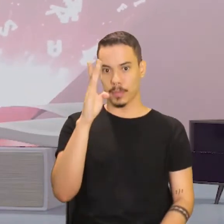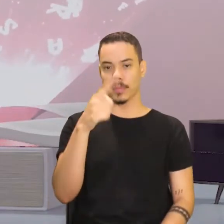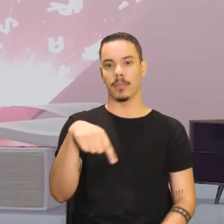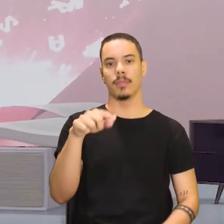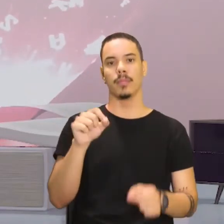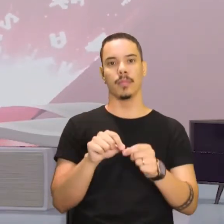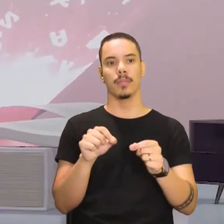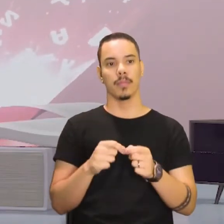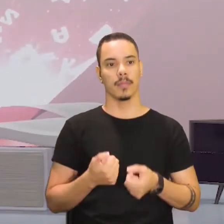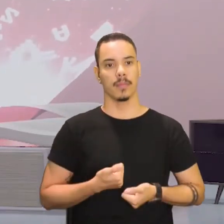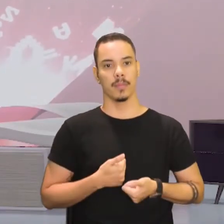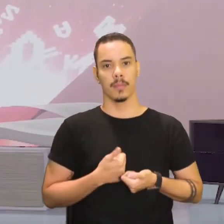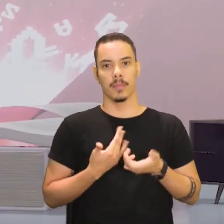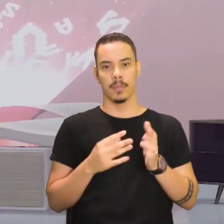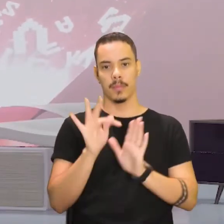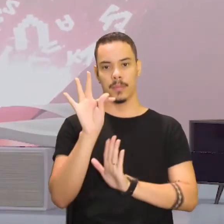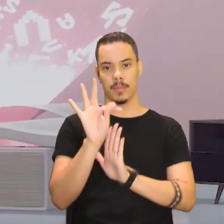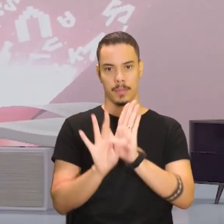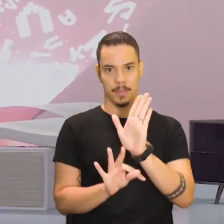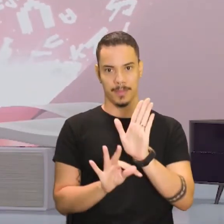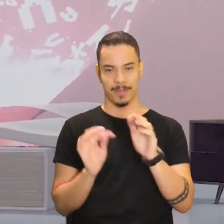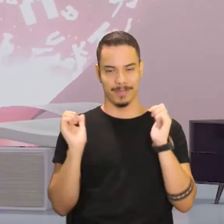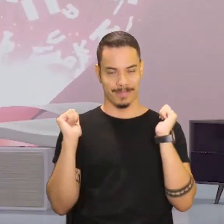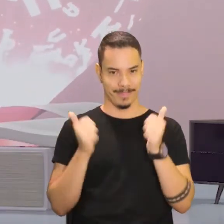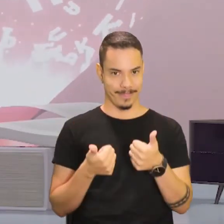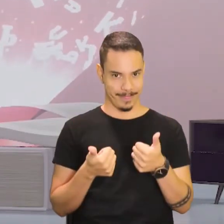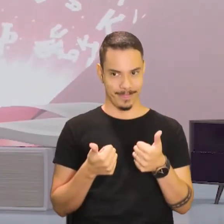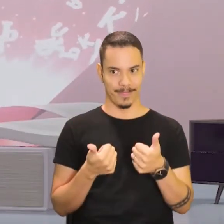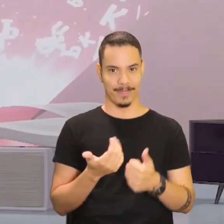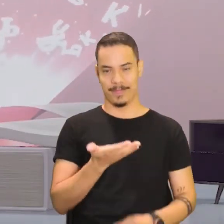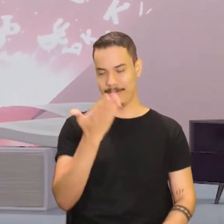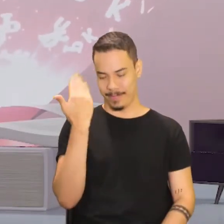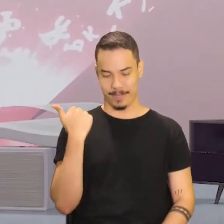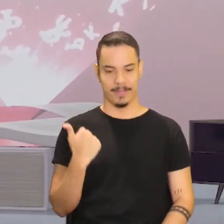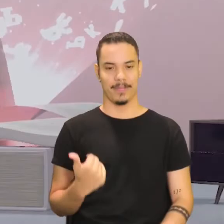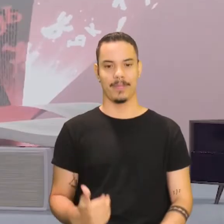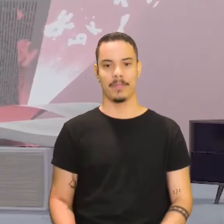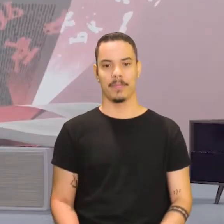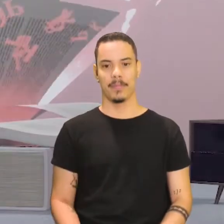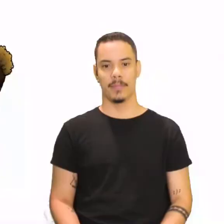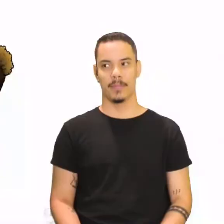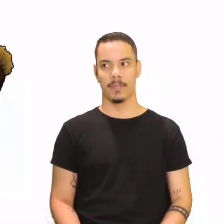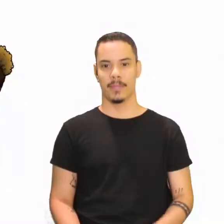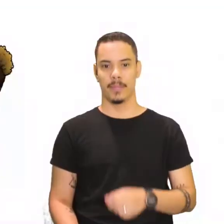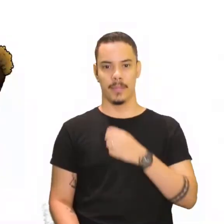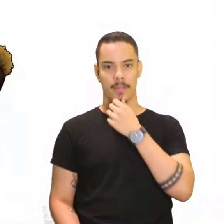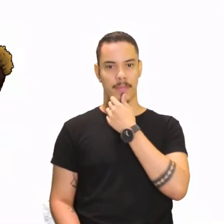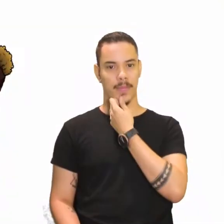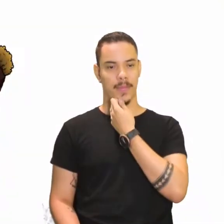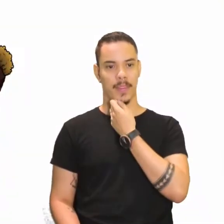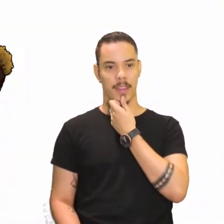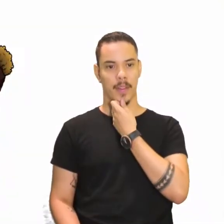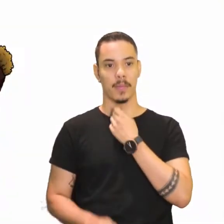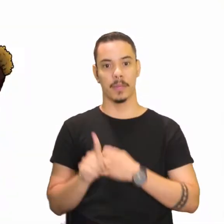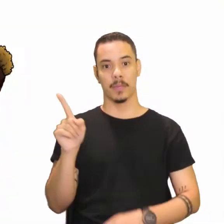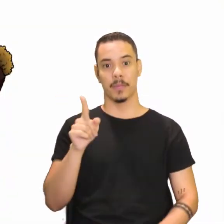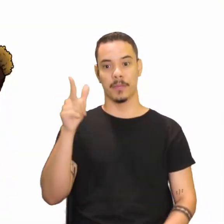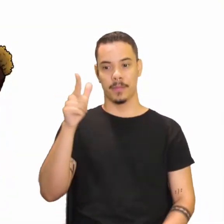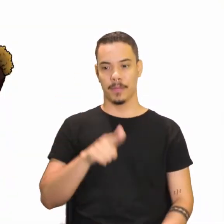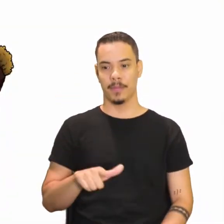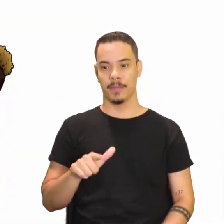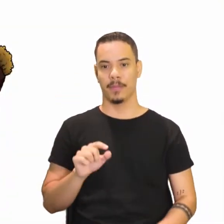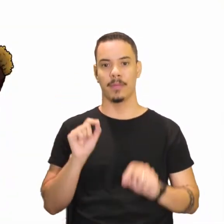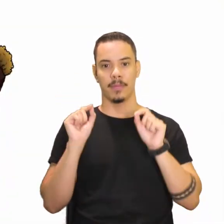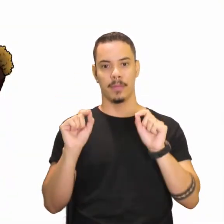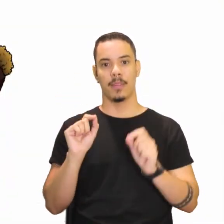for produzir o seu texto. Belezinha? Então, vamos lá. Vamos dando sequência aqui para mais uma aqui. Agora, a questão